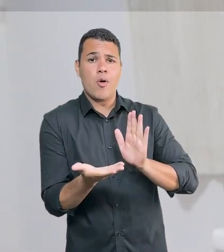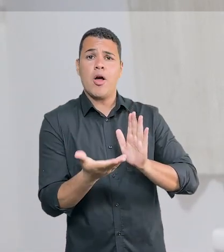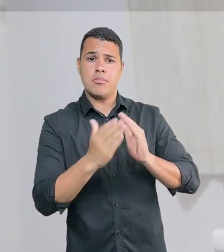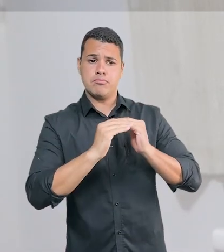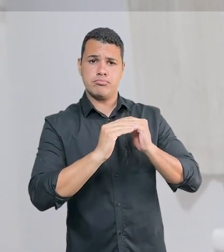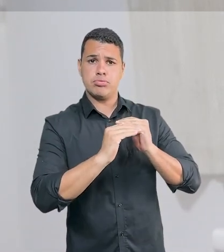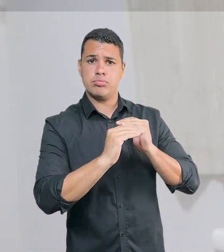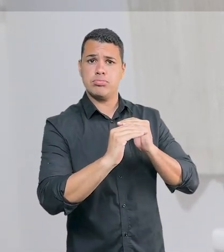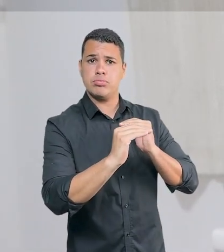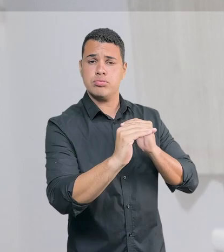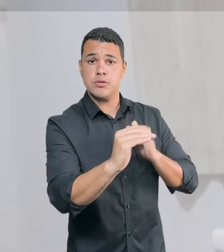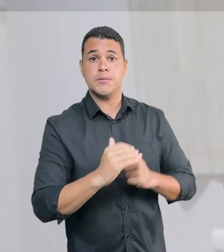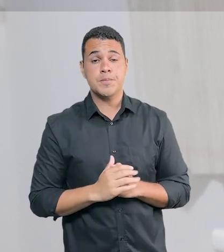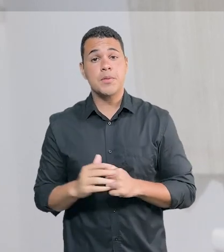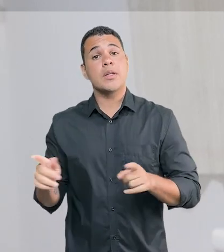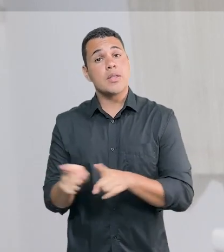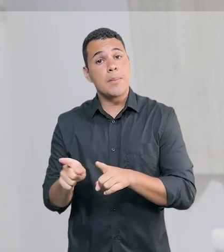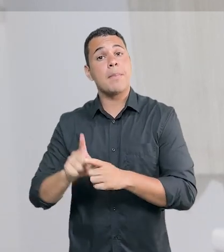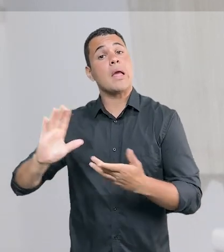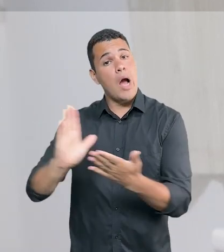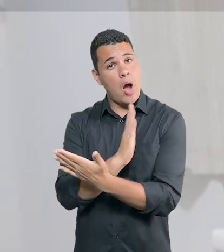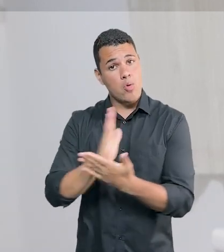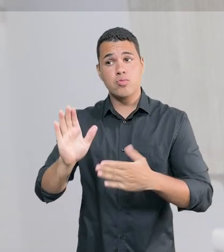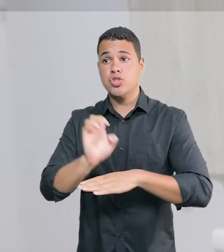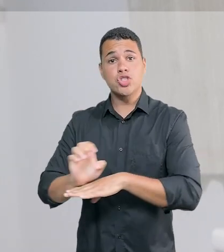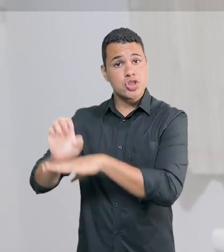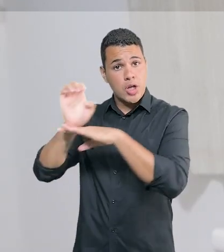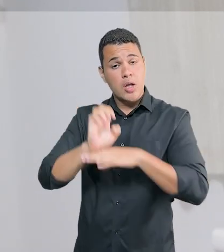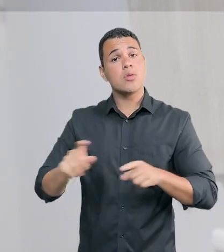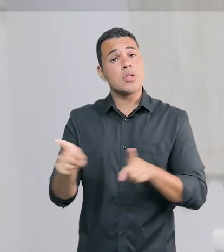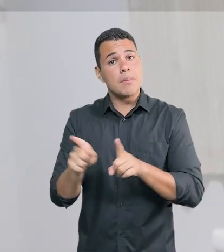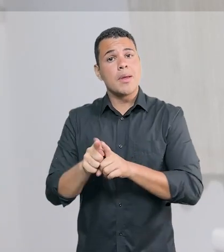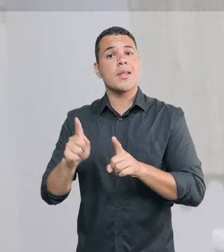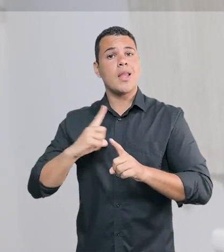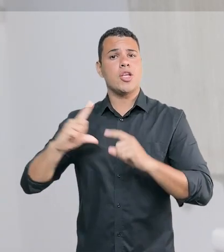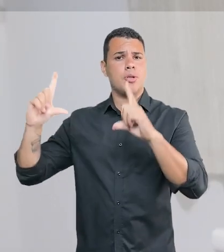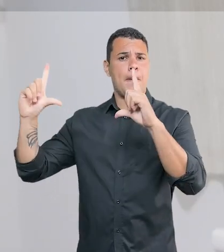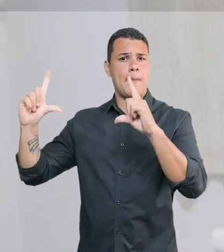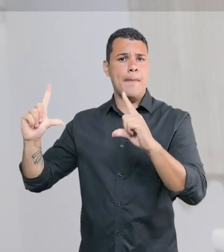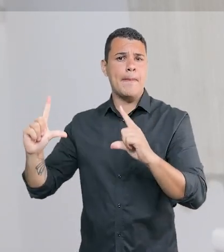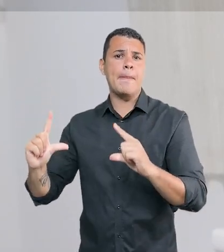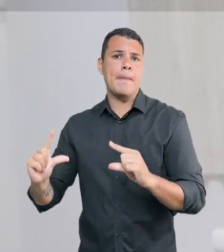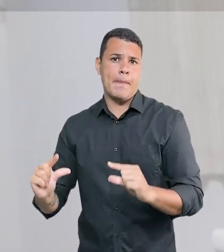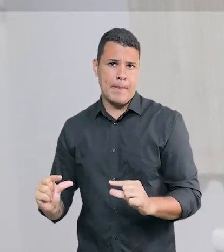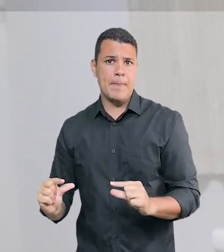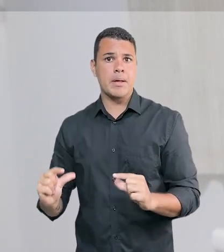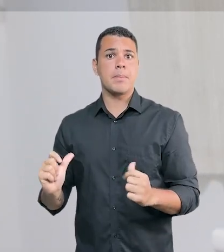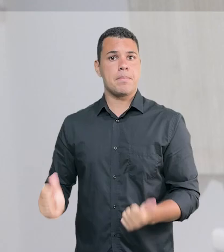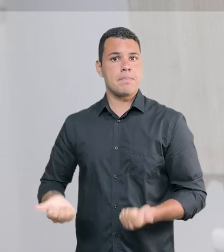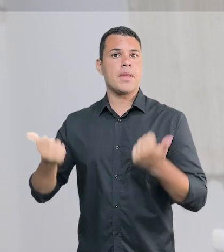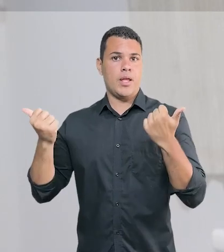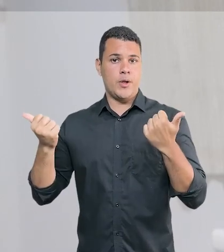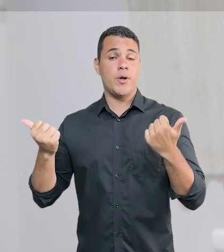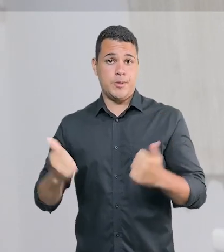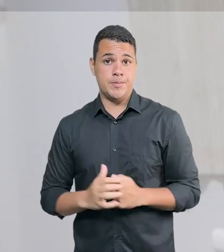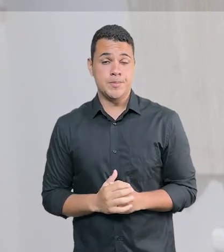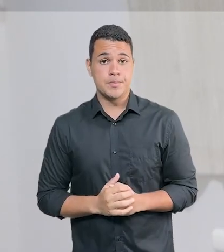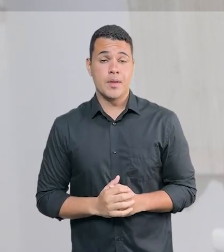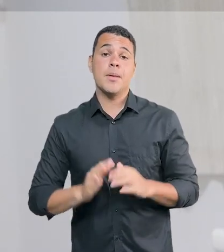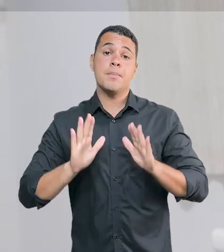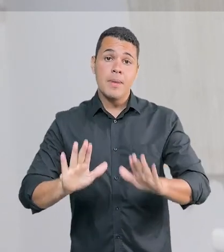inclusive, iniciando o processo de queda, né, o número de novos casos semanais, ou seja, já revertendo esse